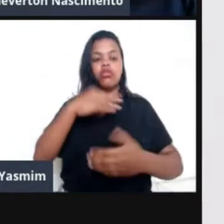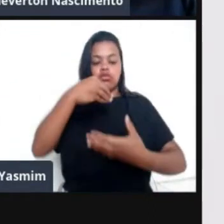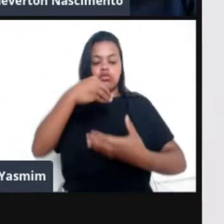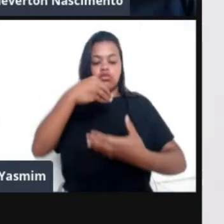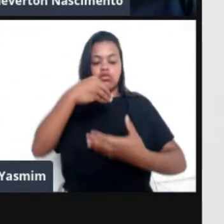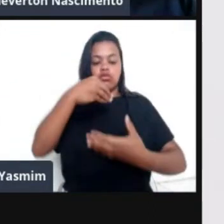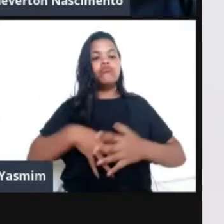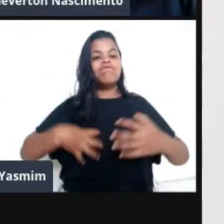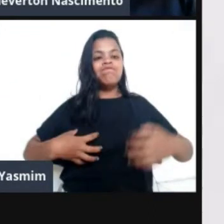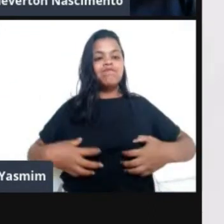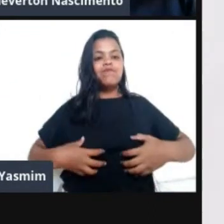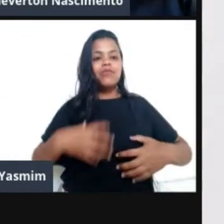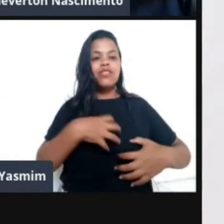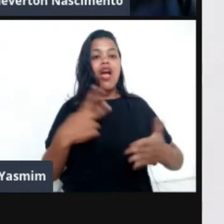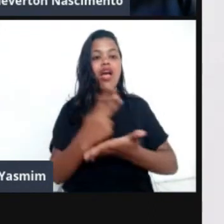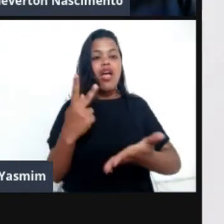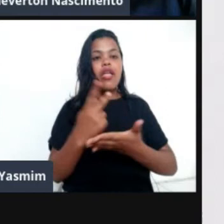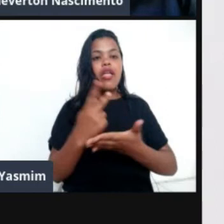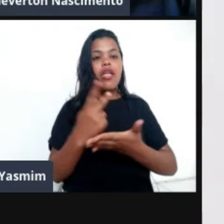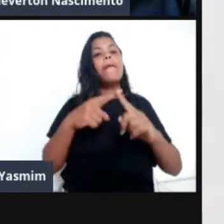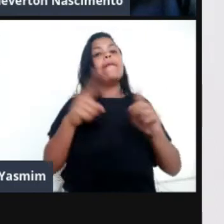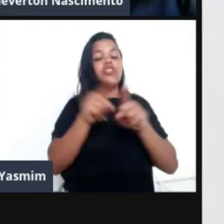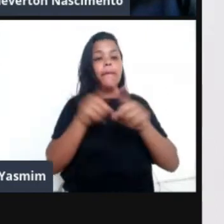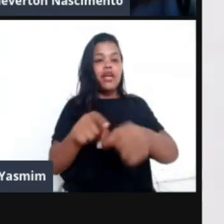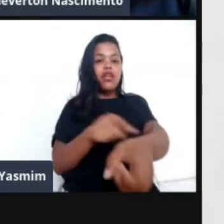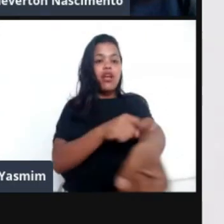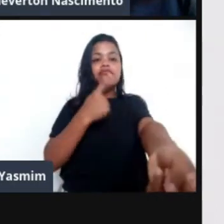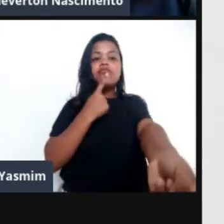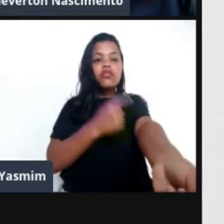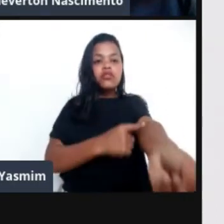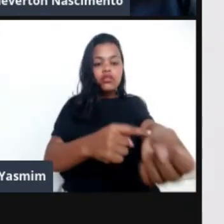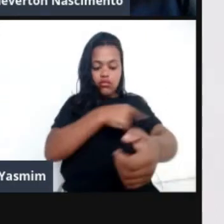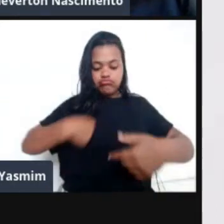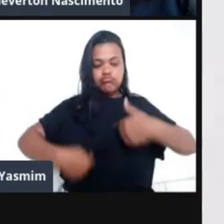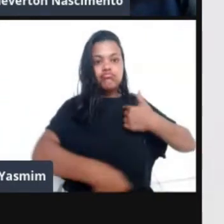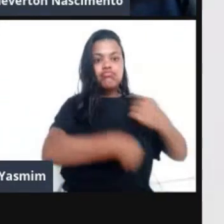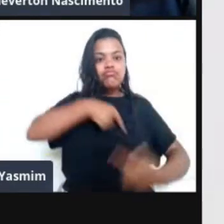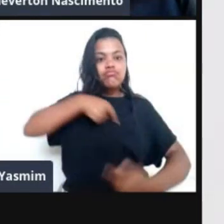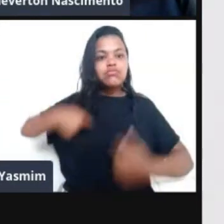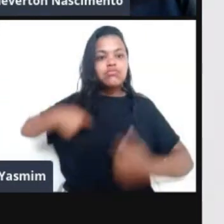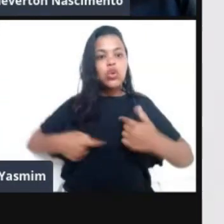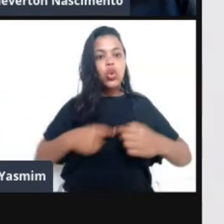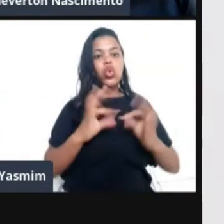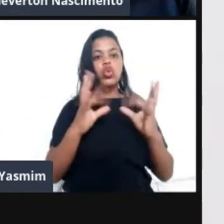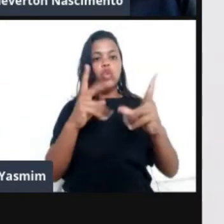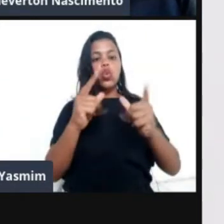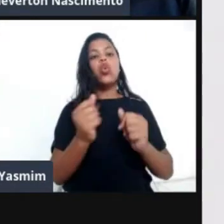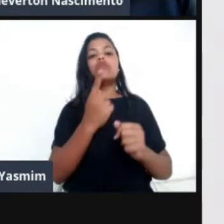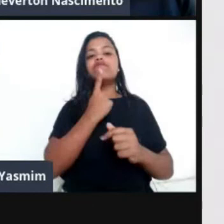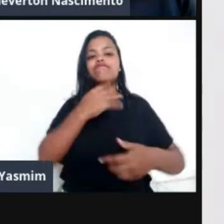ela é sistêmica, ela afeta o sistema cardiovascular, intestinal, hepático, coagulação sanguínea, sistema